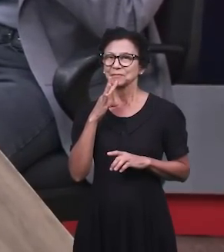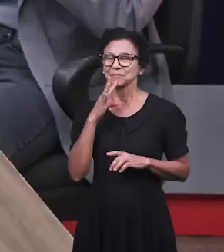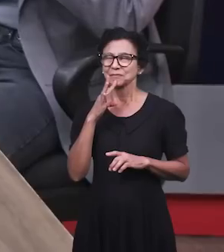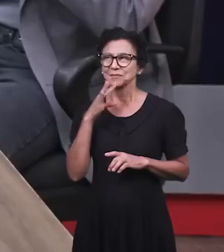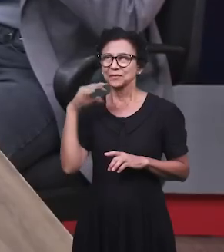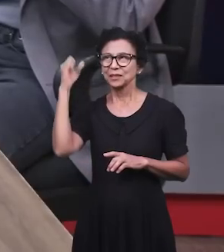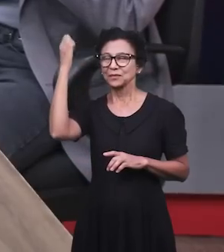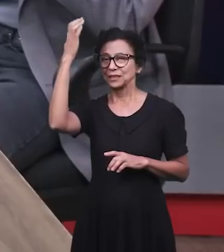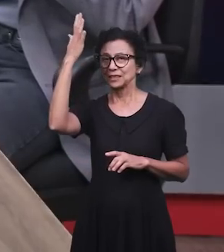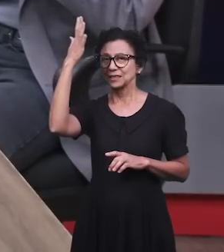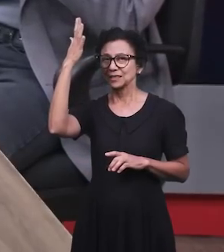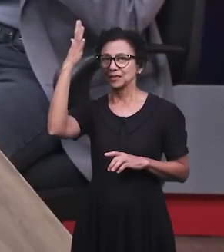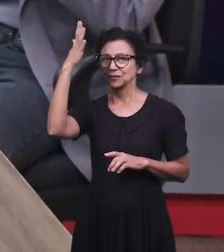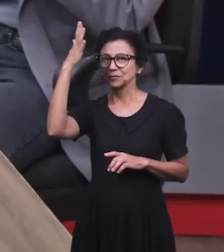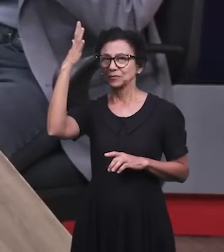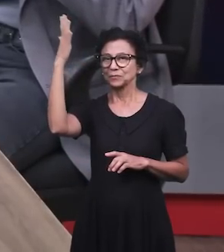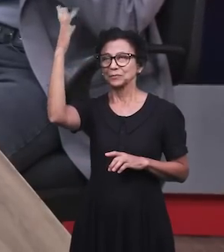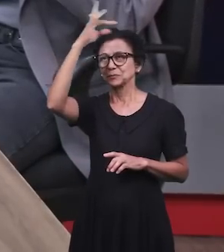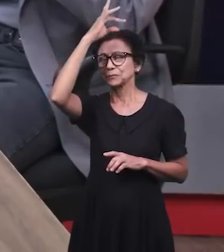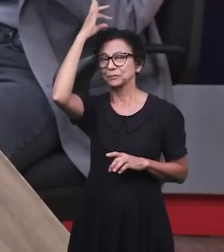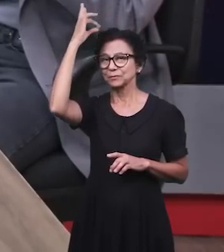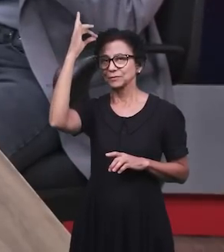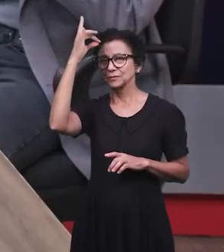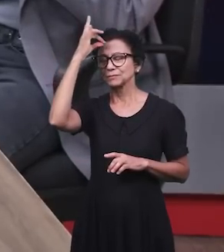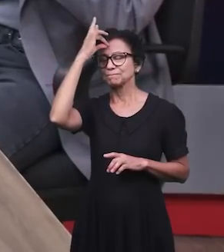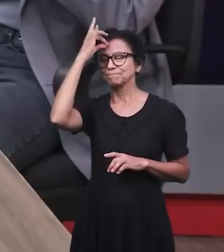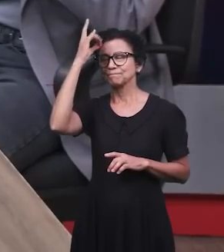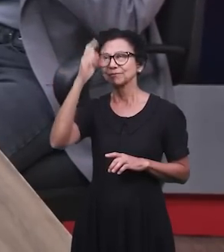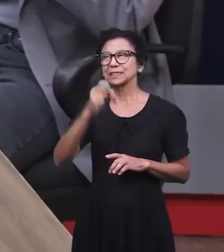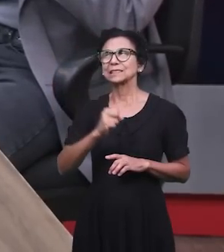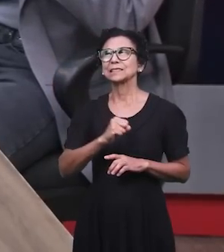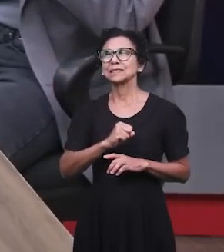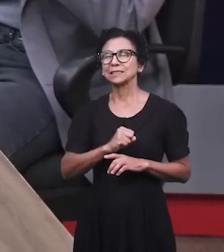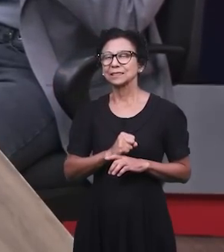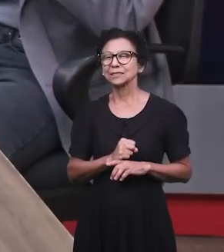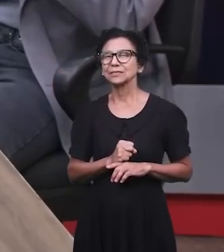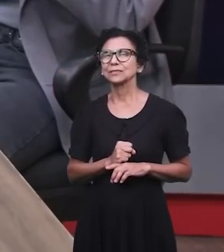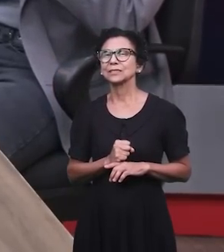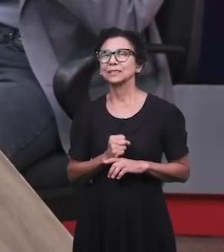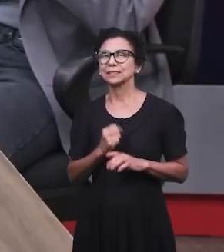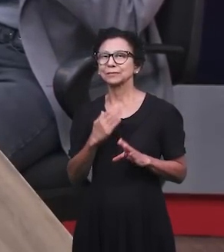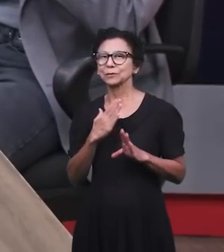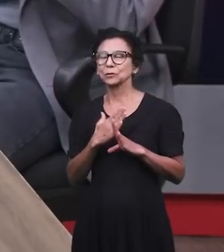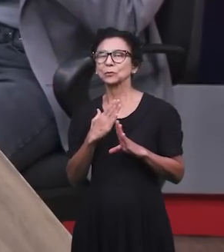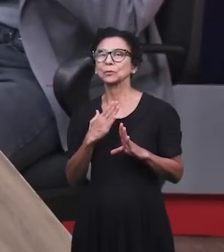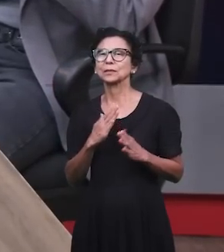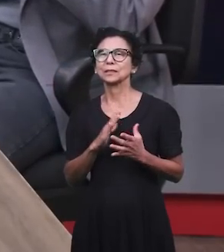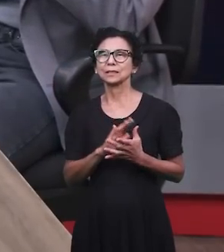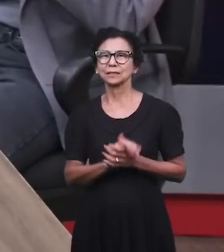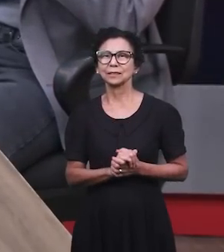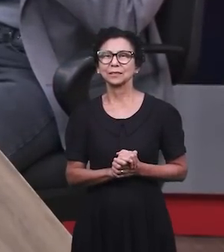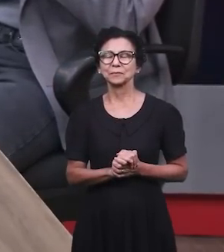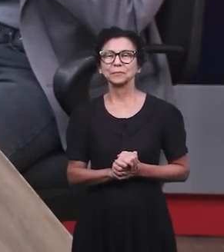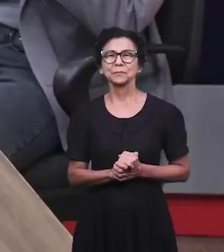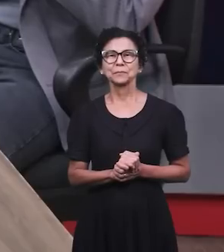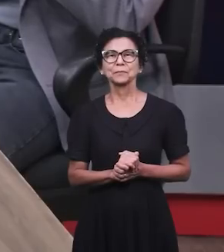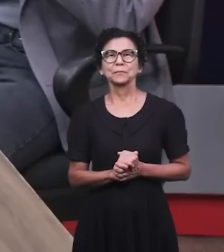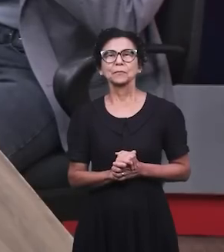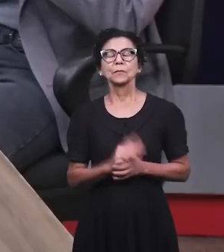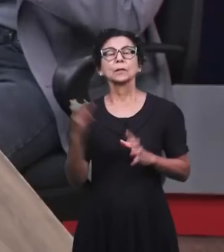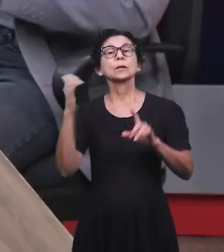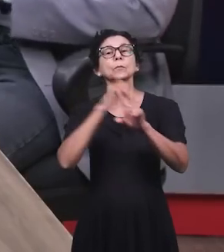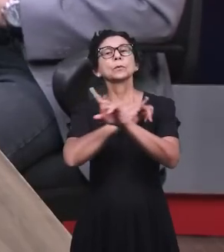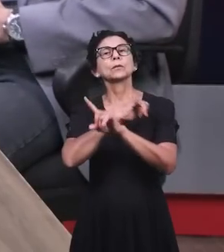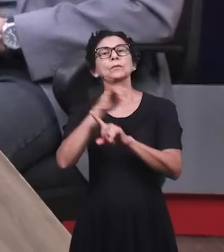mistério por revelação do Espírito Santo e vê que tem um conteúdo extraordinário profético, né? E que é